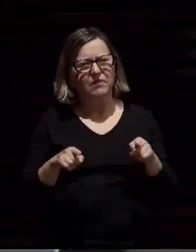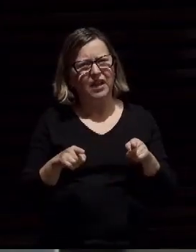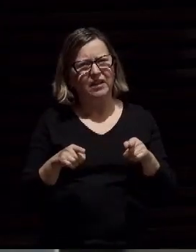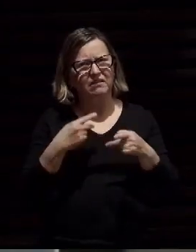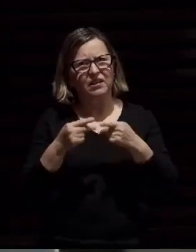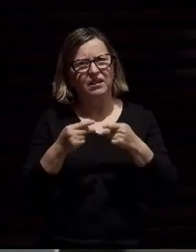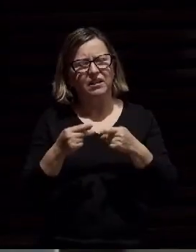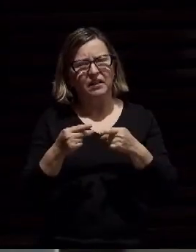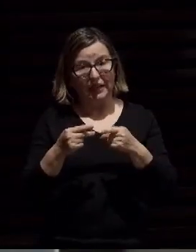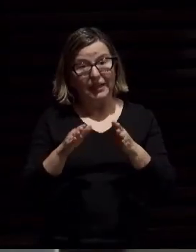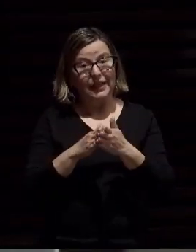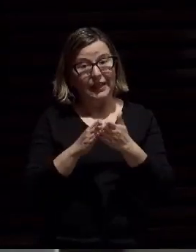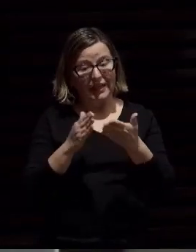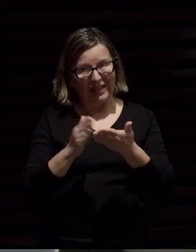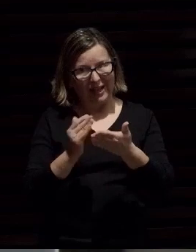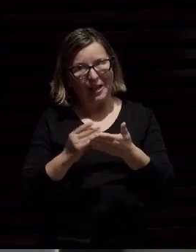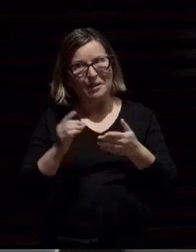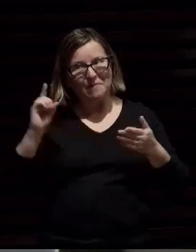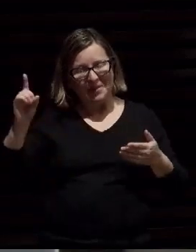terra?